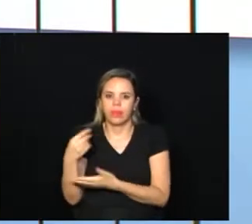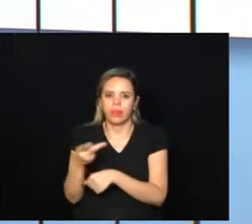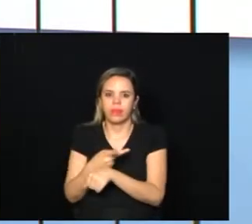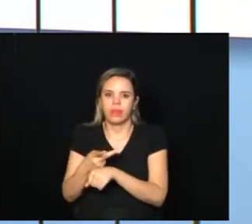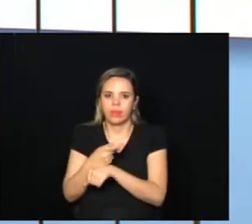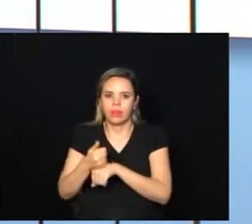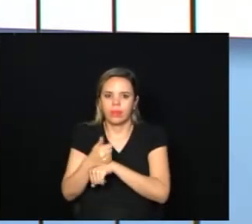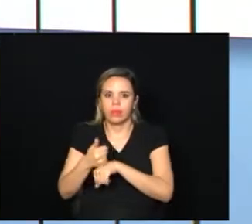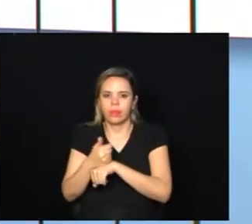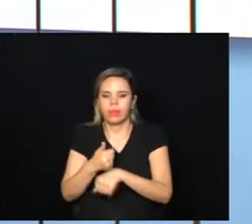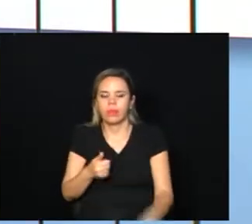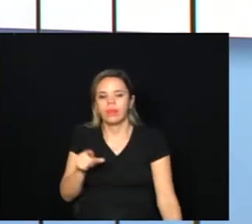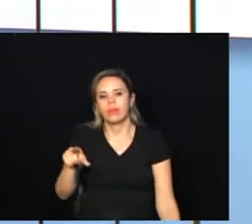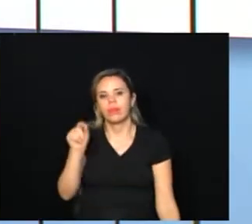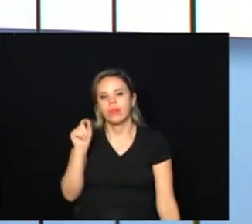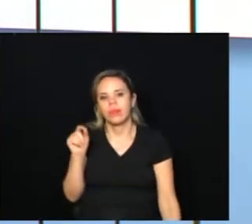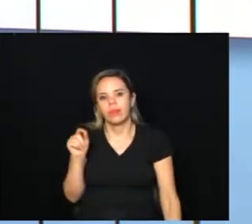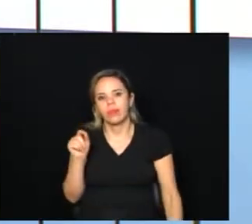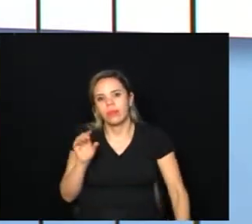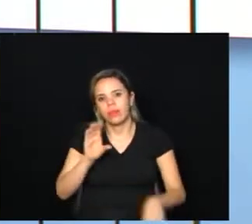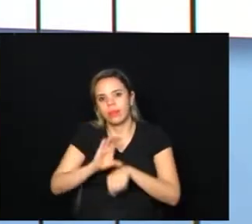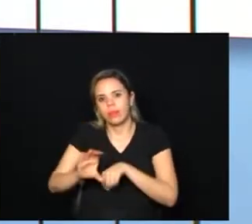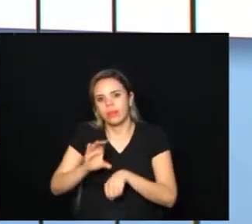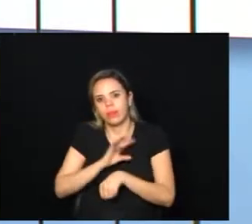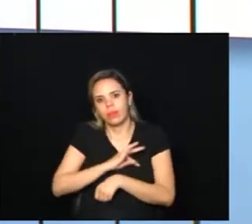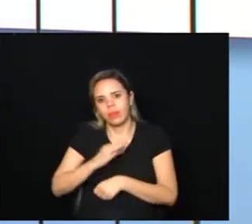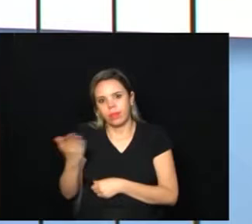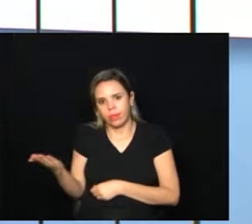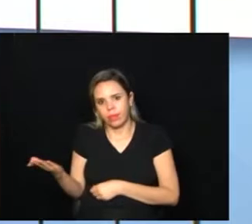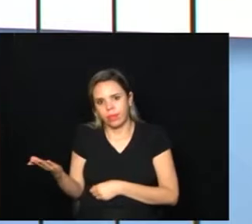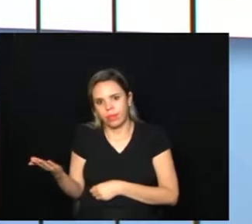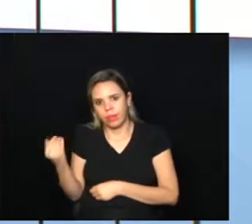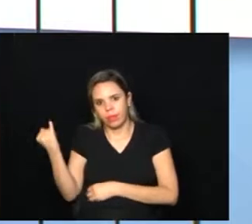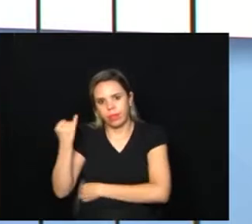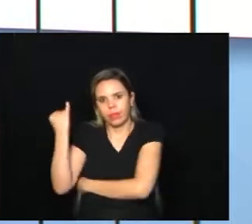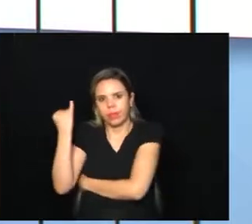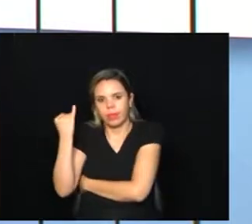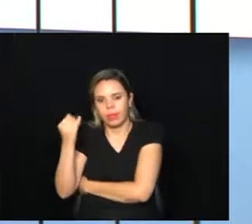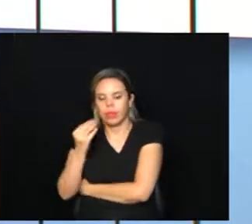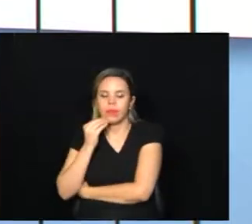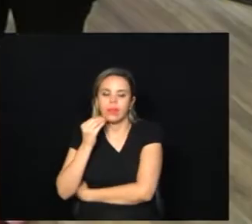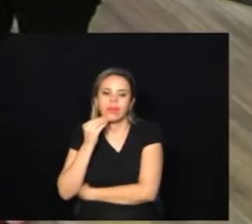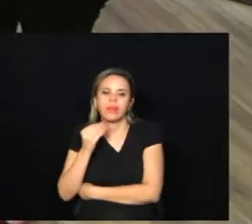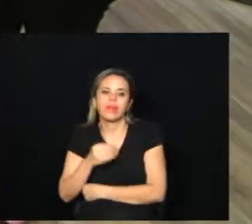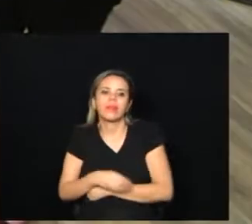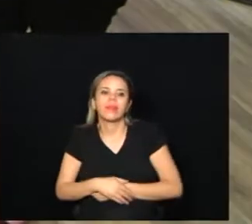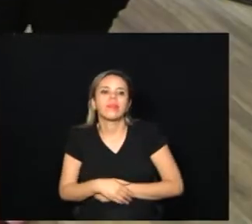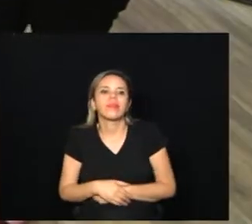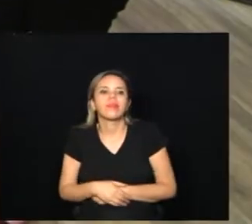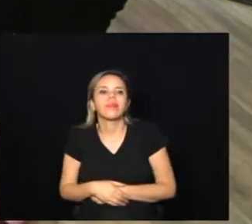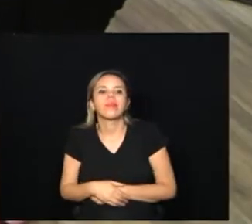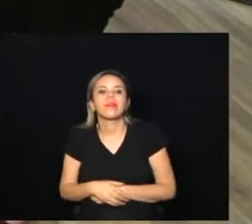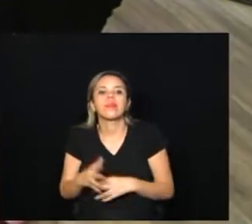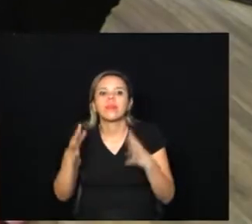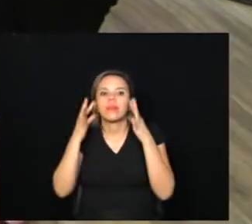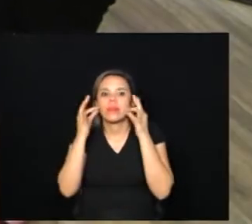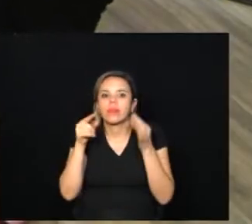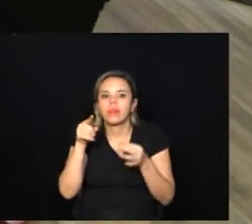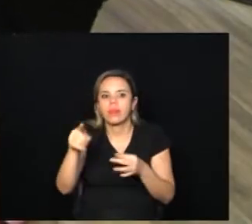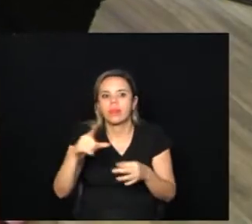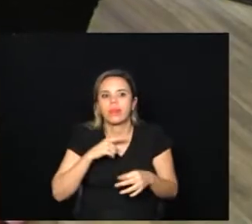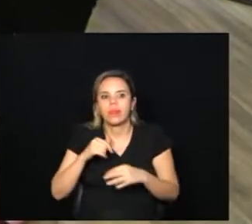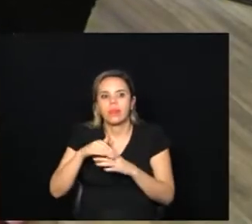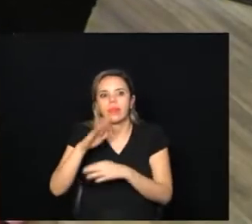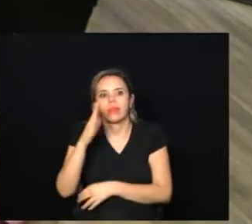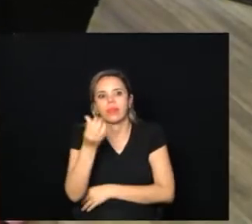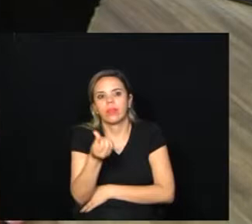uma profissão, a escolher um curso técnico. Esta é uma importante oportunidade. Agora, atenção, você que tem mais